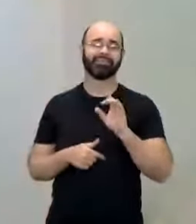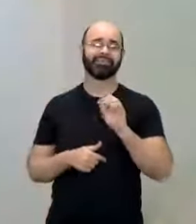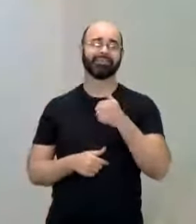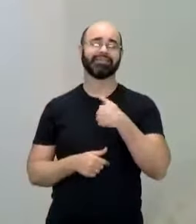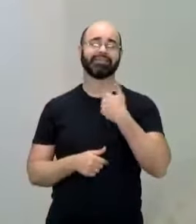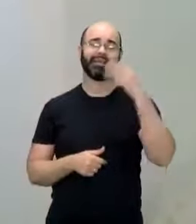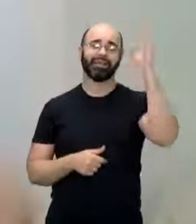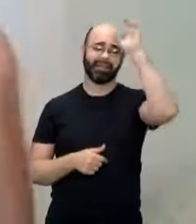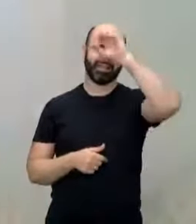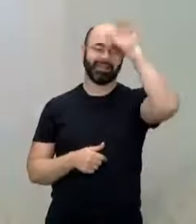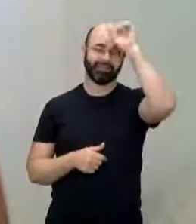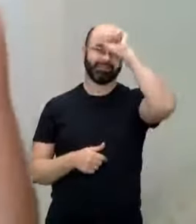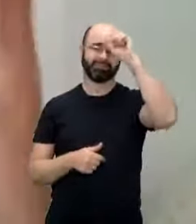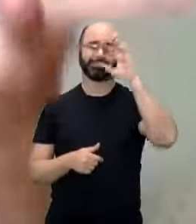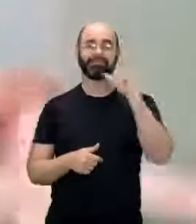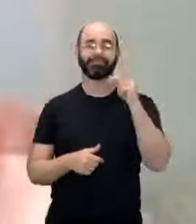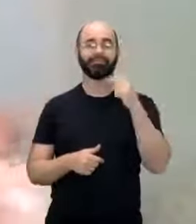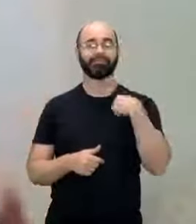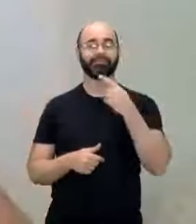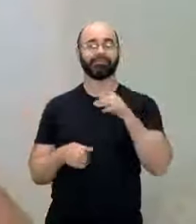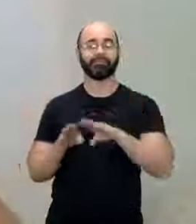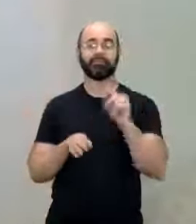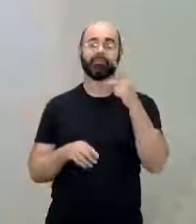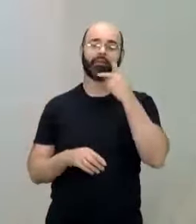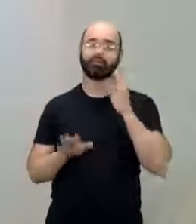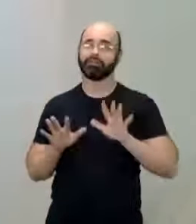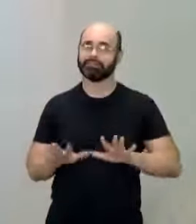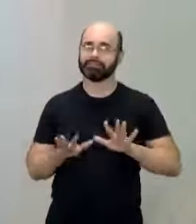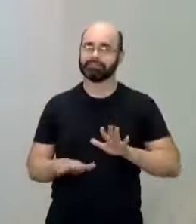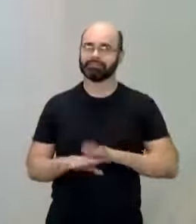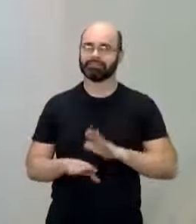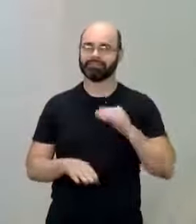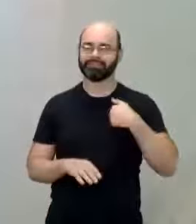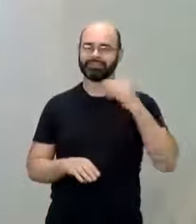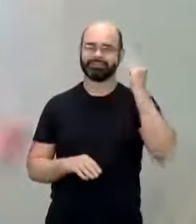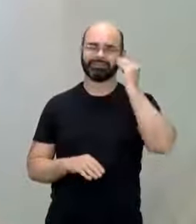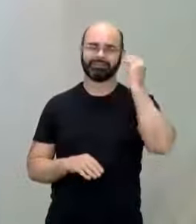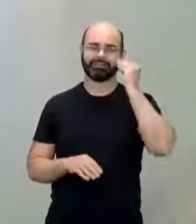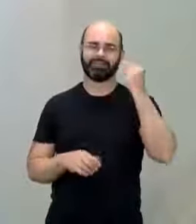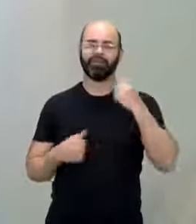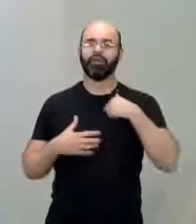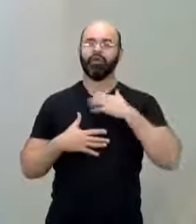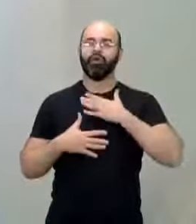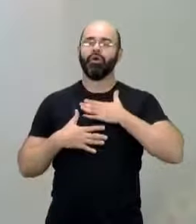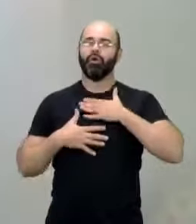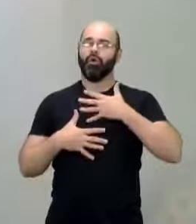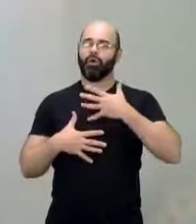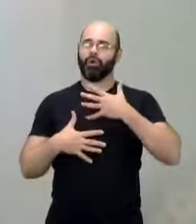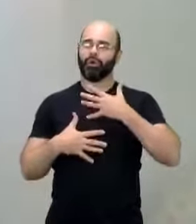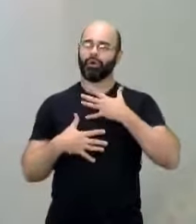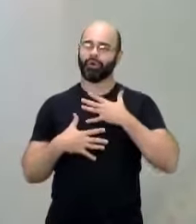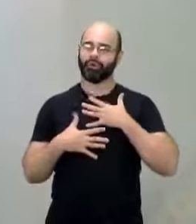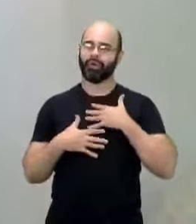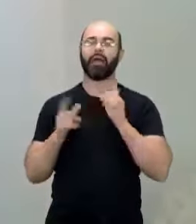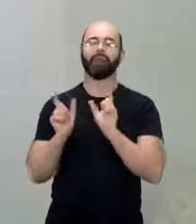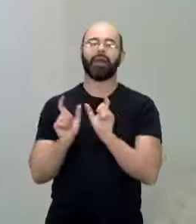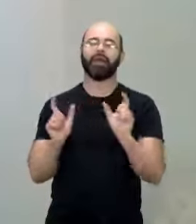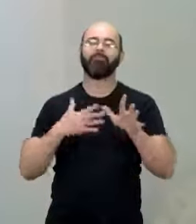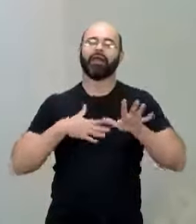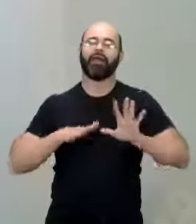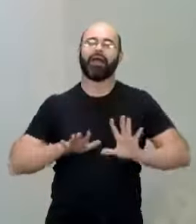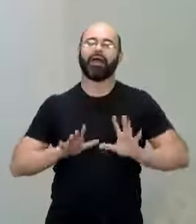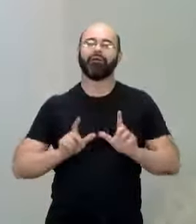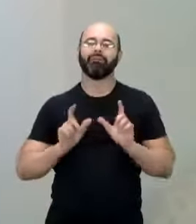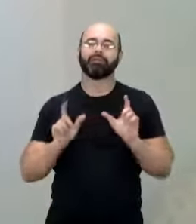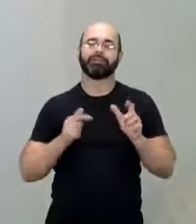meus aprendizados aí, a falar mais devagar, a respirar entre as palavras, a